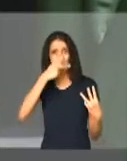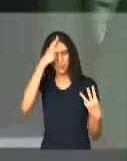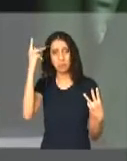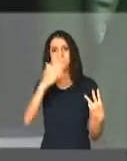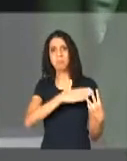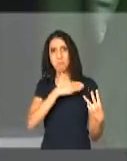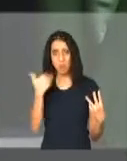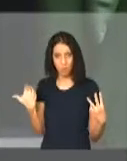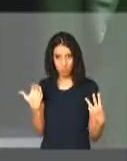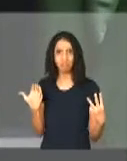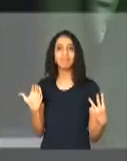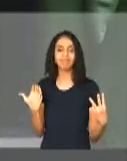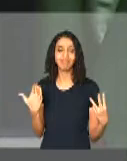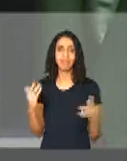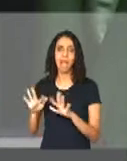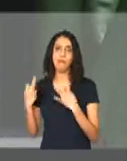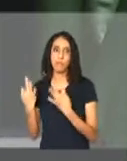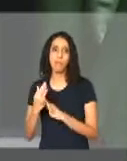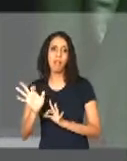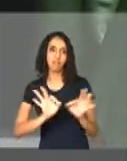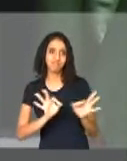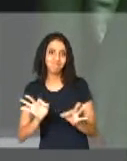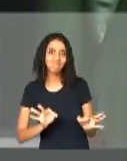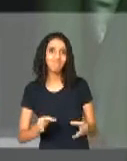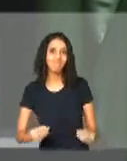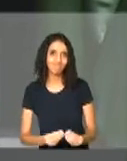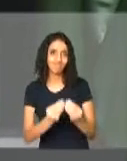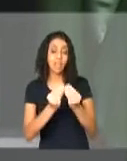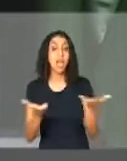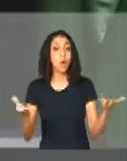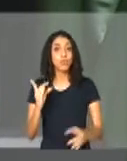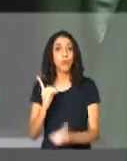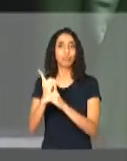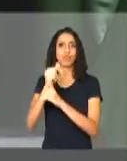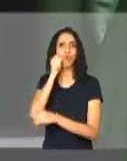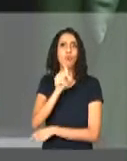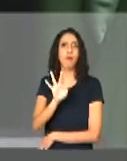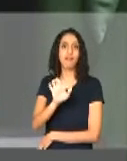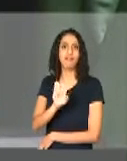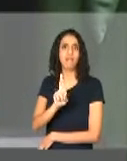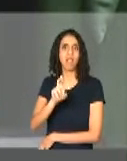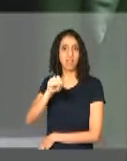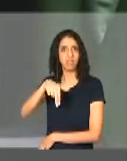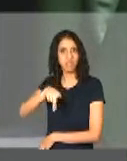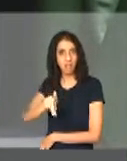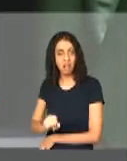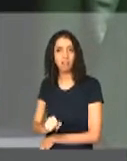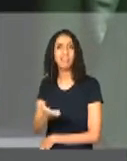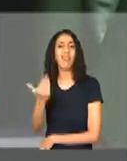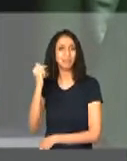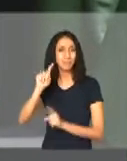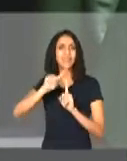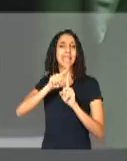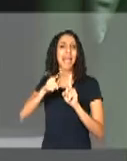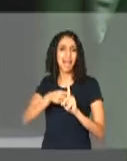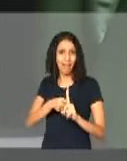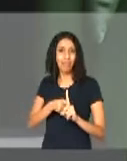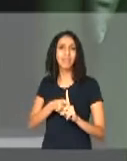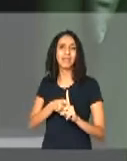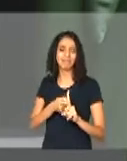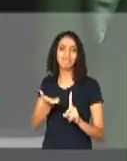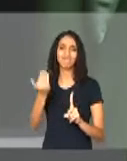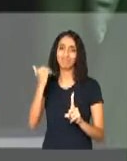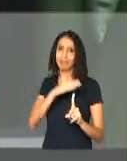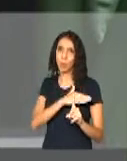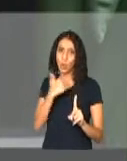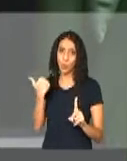e velados pelos parentes. Hoje foi encontrado o corpo de Fernanda Damiani de Almeida, grávida de 5 meses. Ainda não